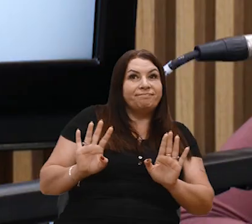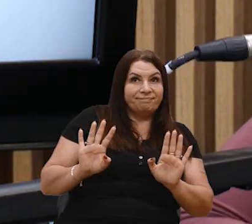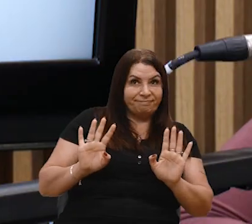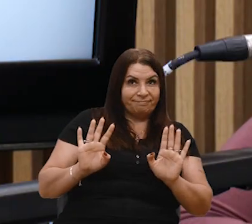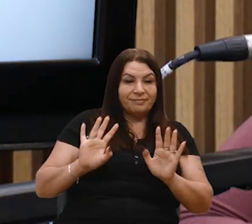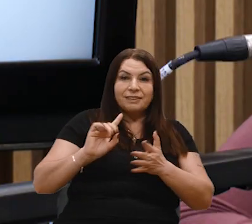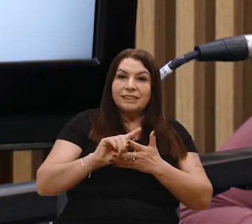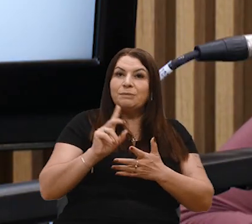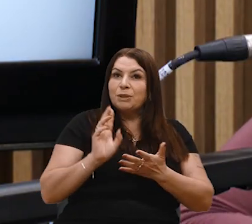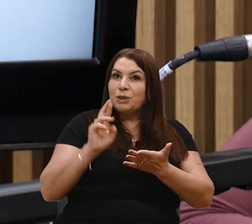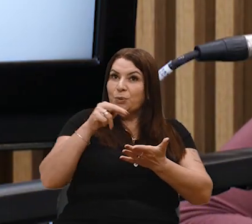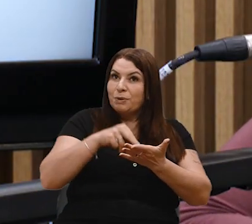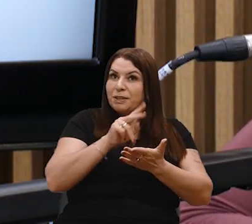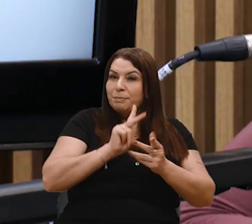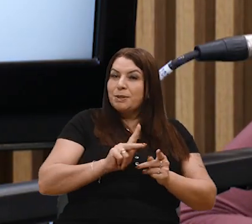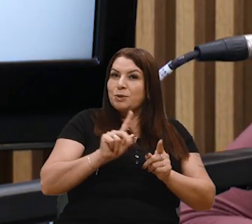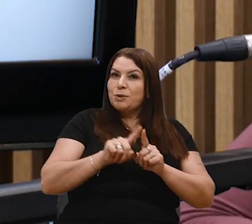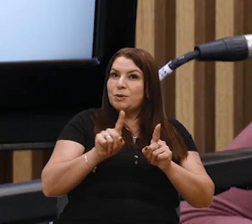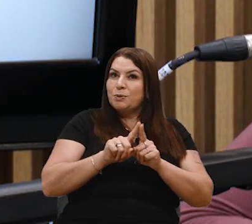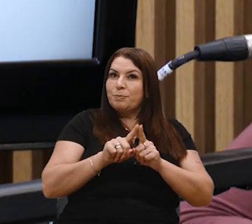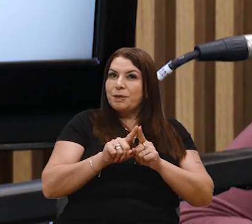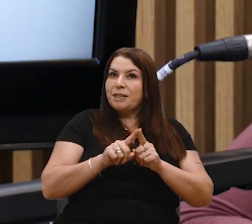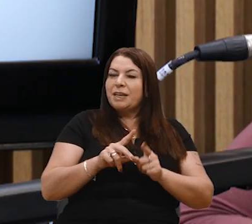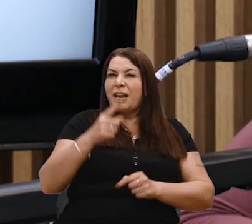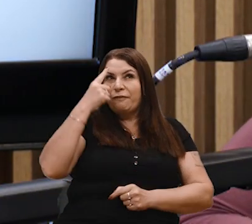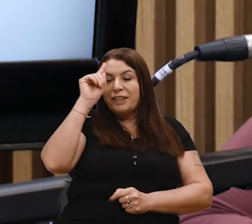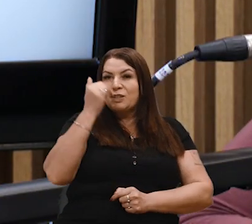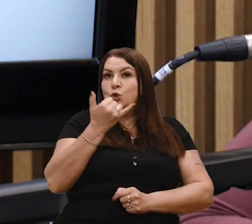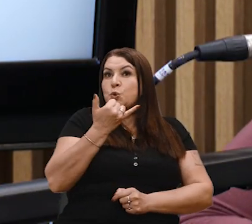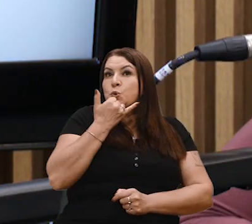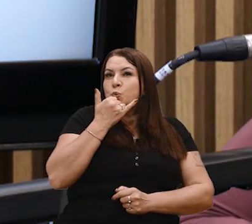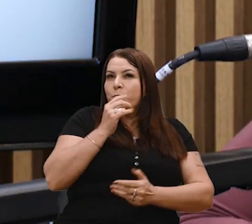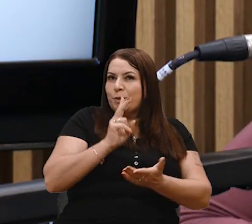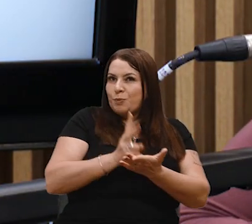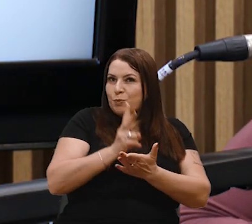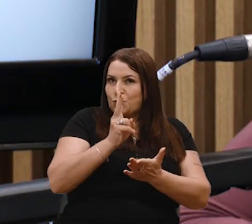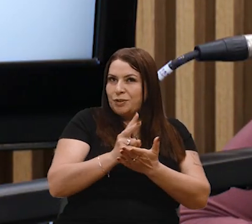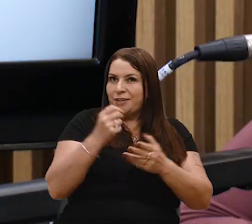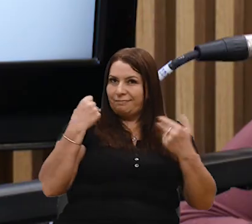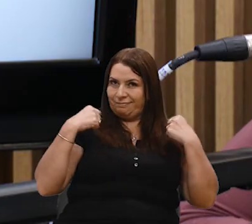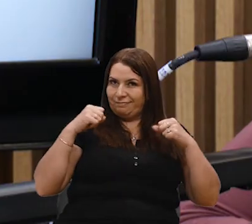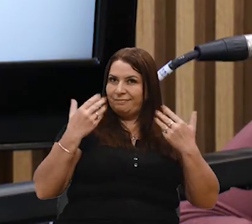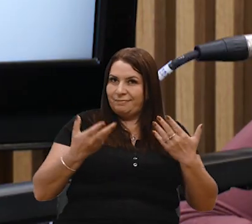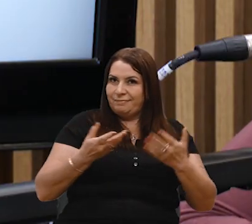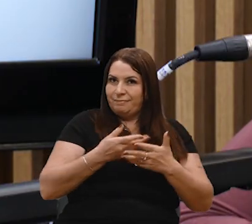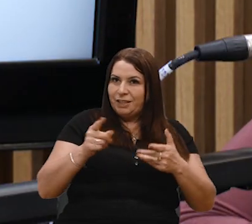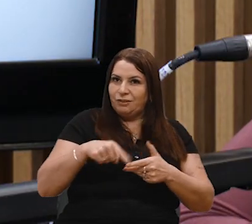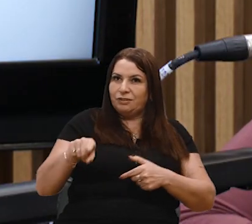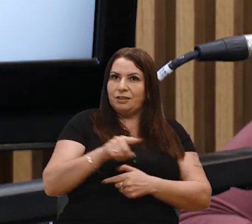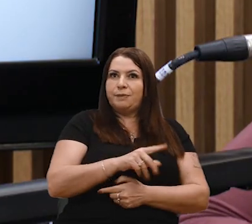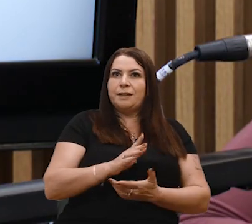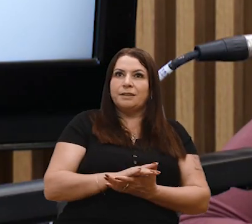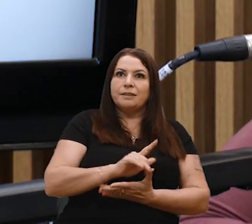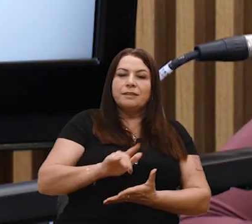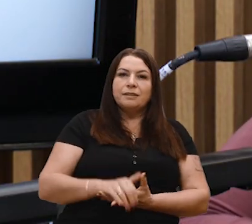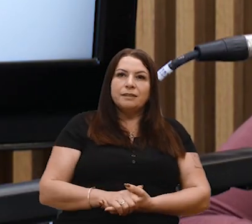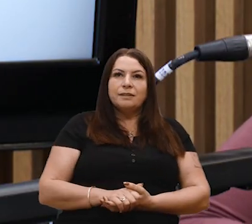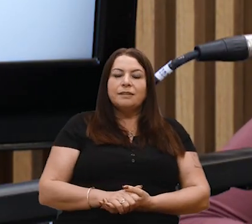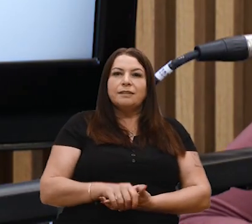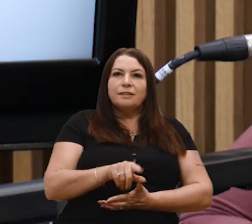ver, não sei o quê. Só que realmente o pessoal ele inventa muita desculpa para dar continuidade a exercício físico.